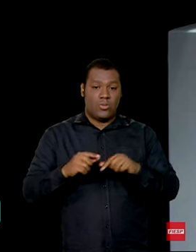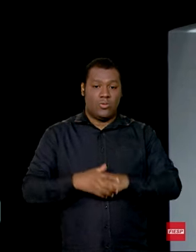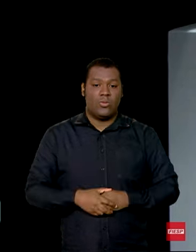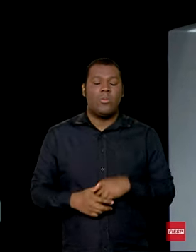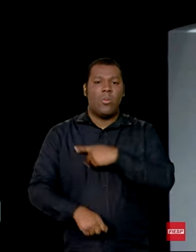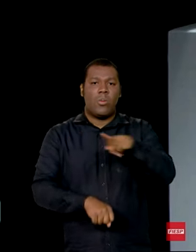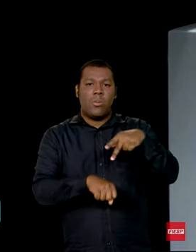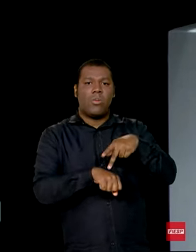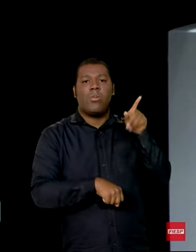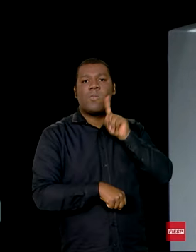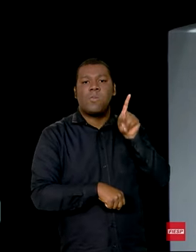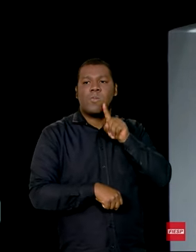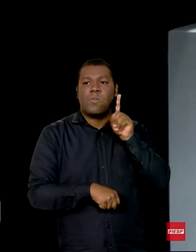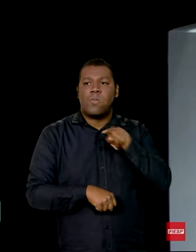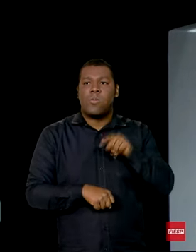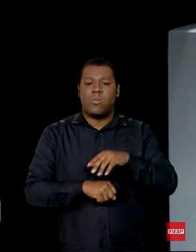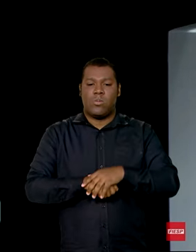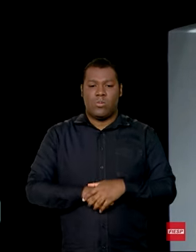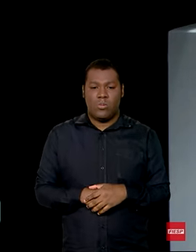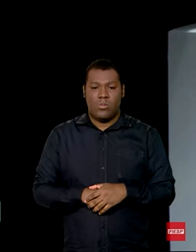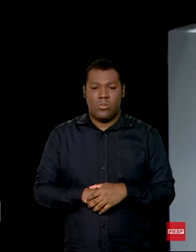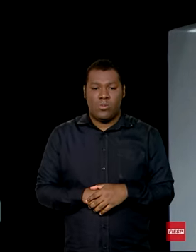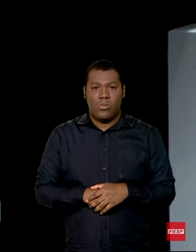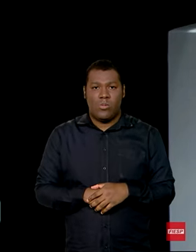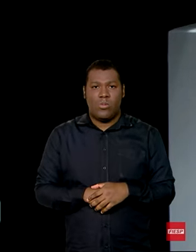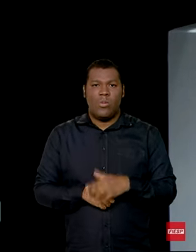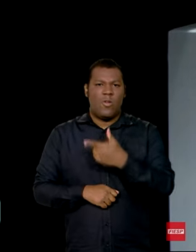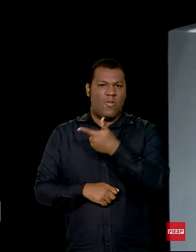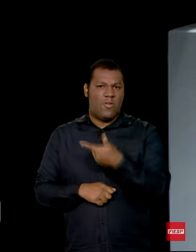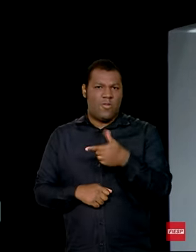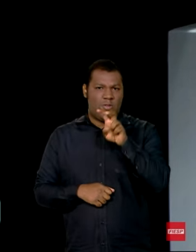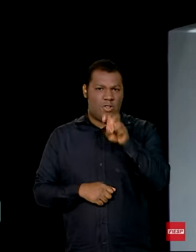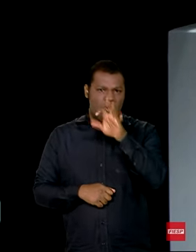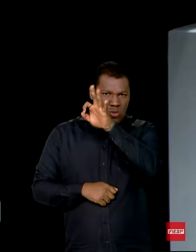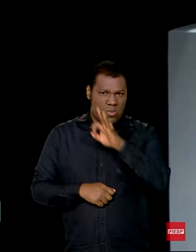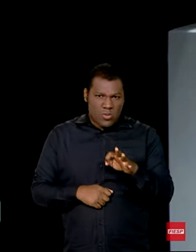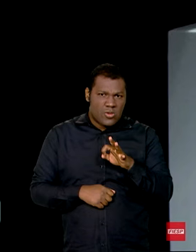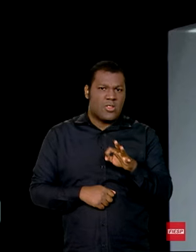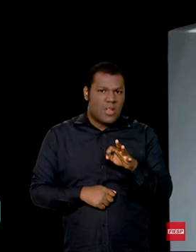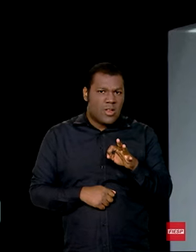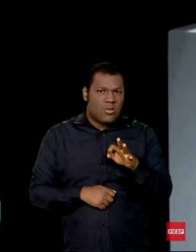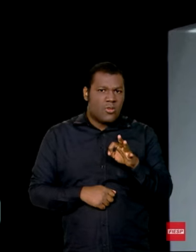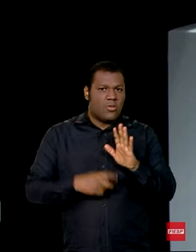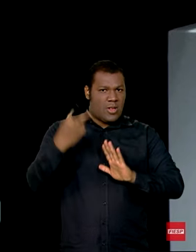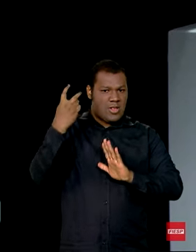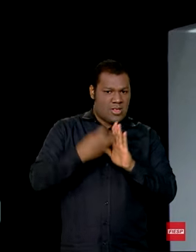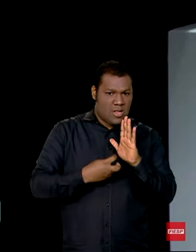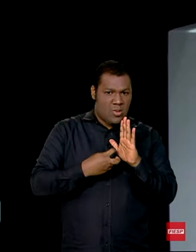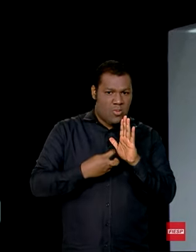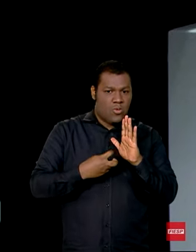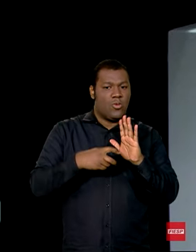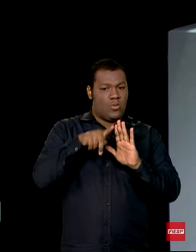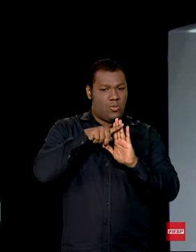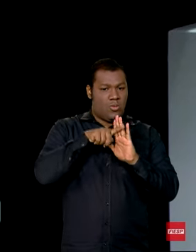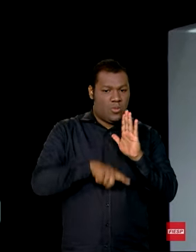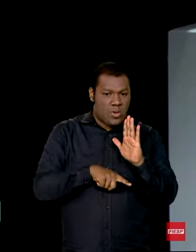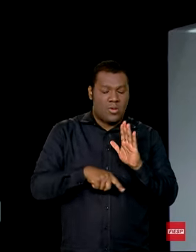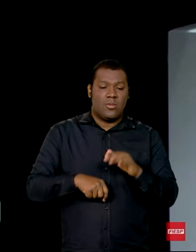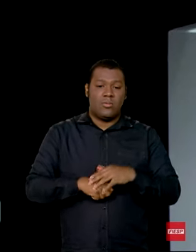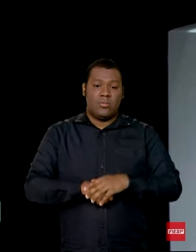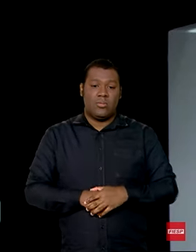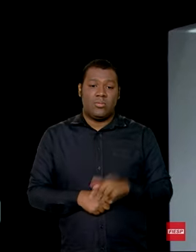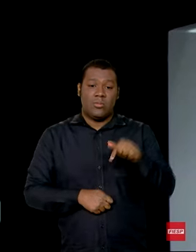Estados Unidos tem menos de 25% de tributos sobre consumo. Nós temos quase